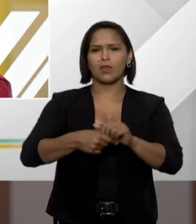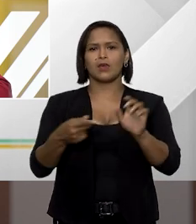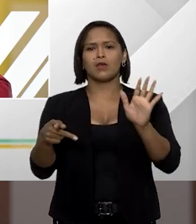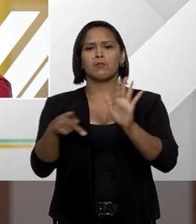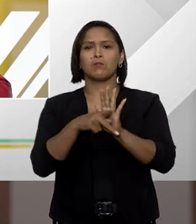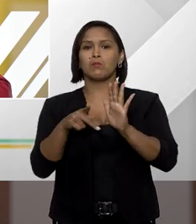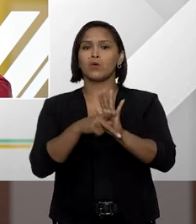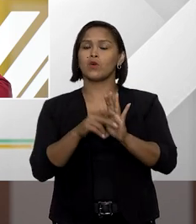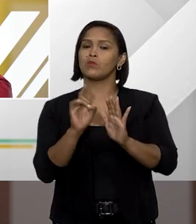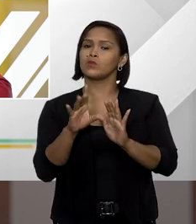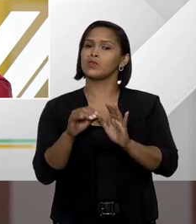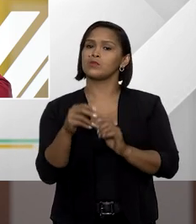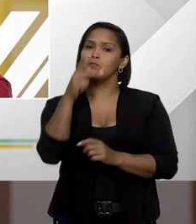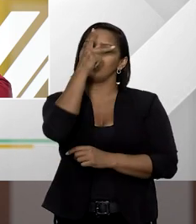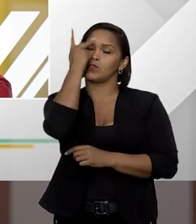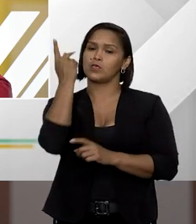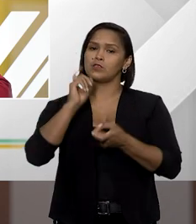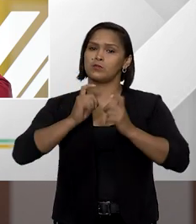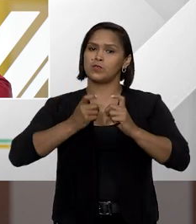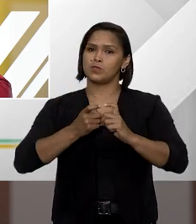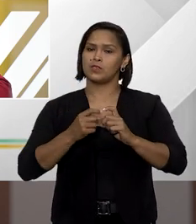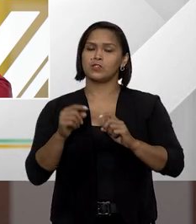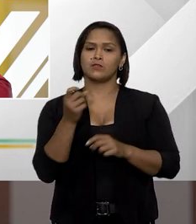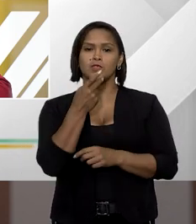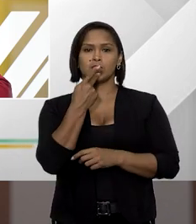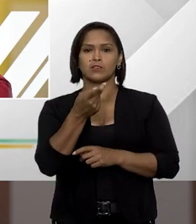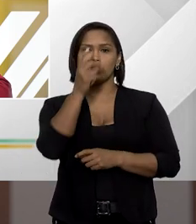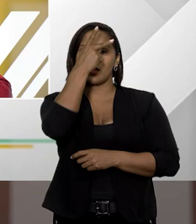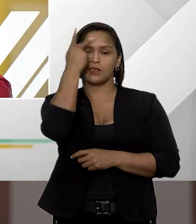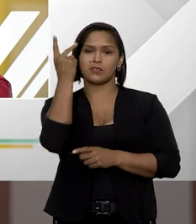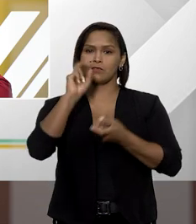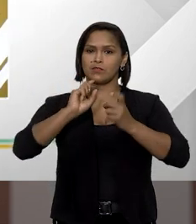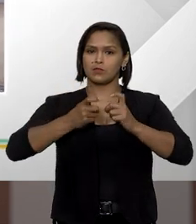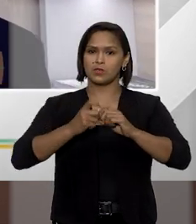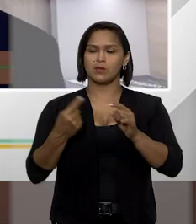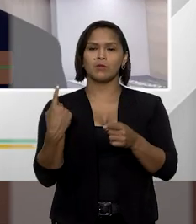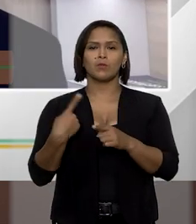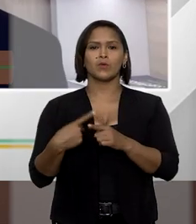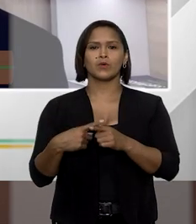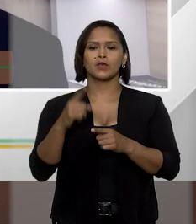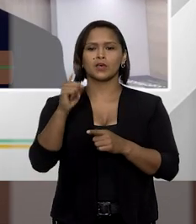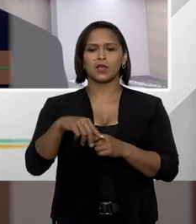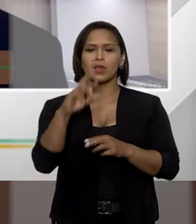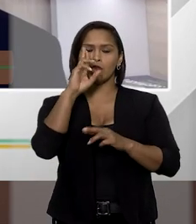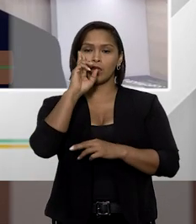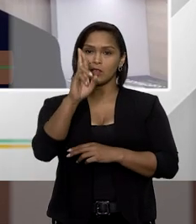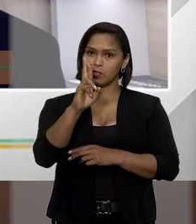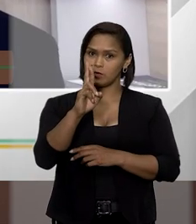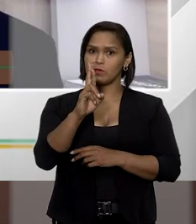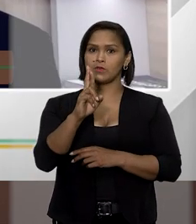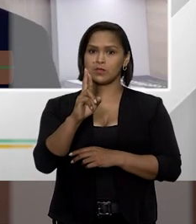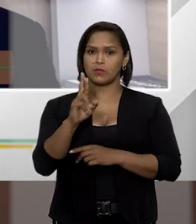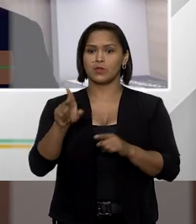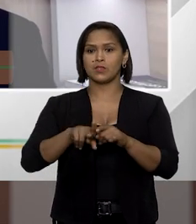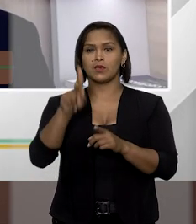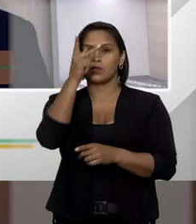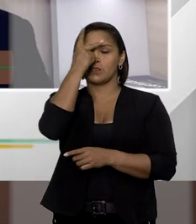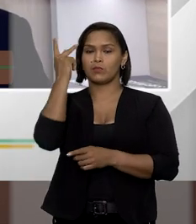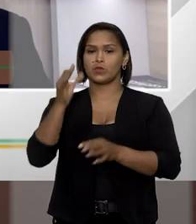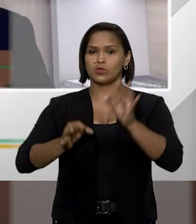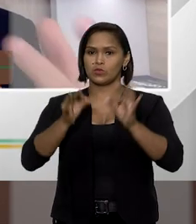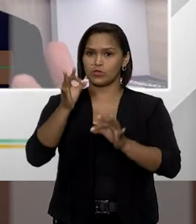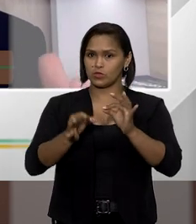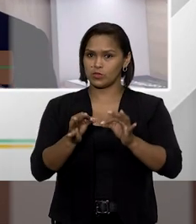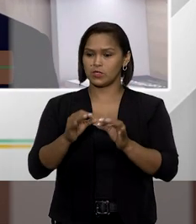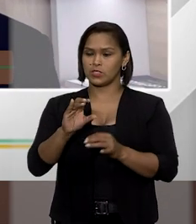natureza eminentemente civil administrativa. A gente fala civil administrativa porque ela trata da responsabilidade da pessoa